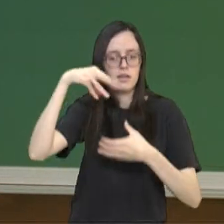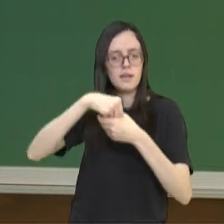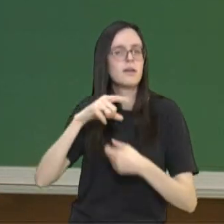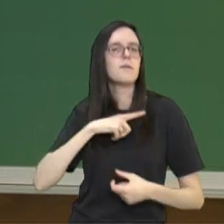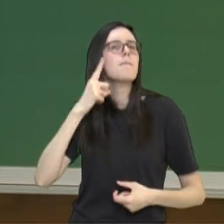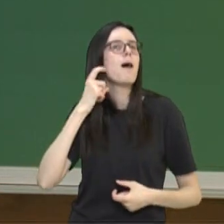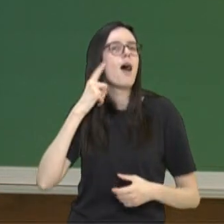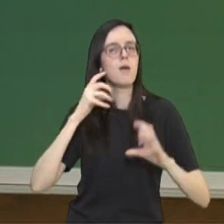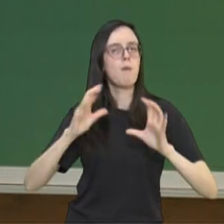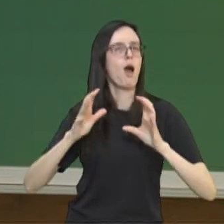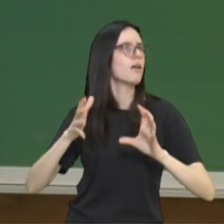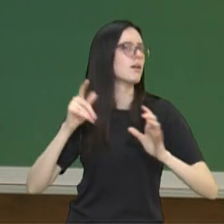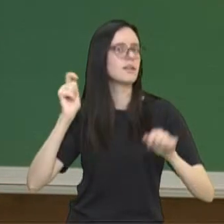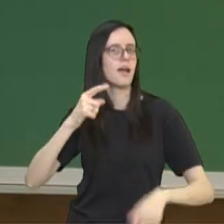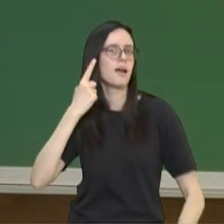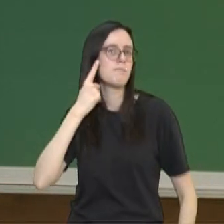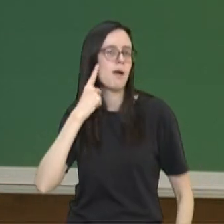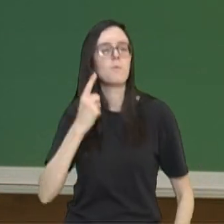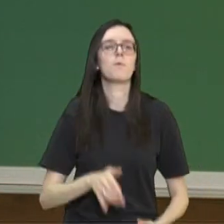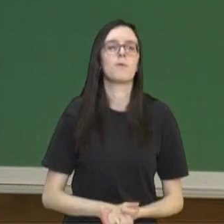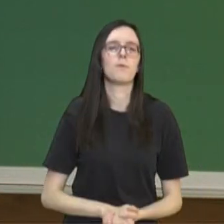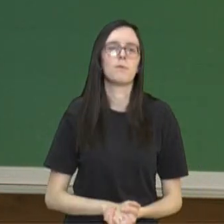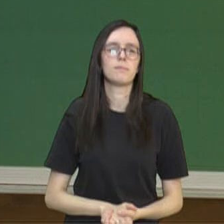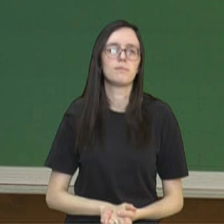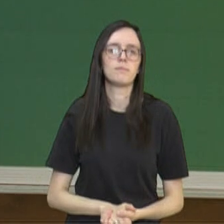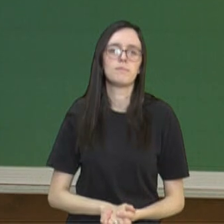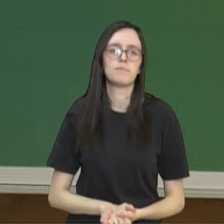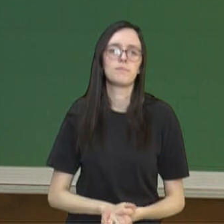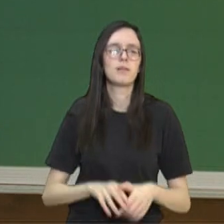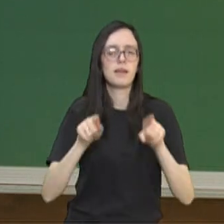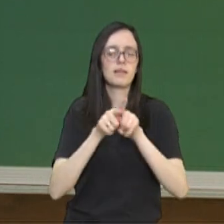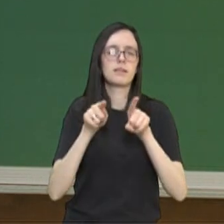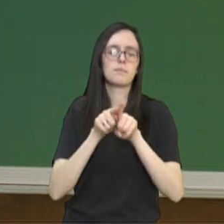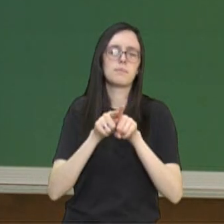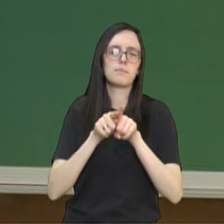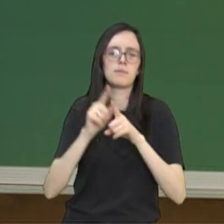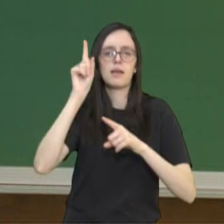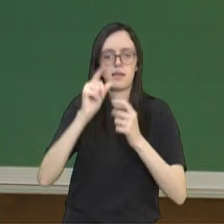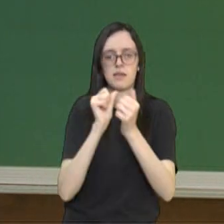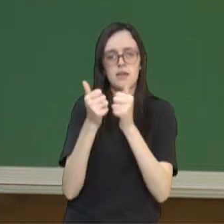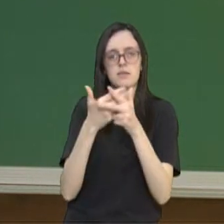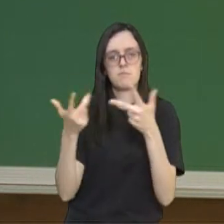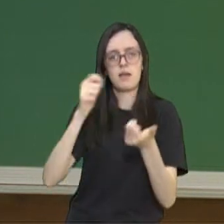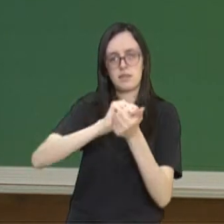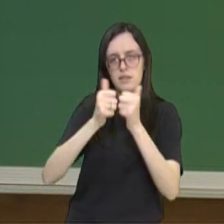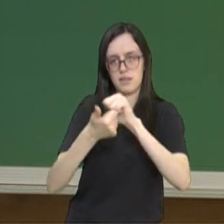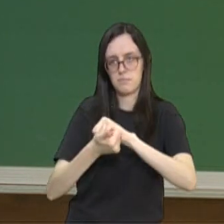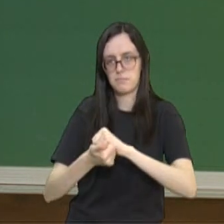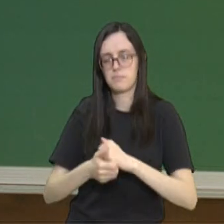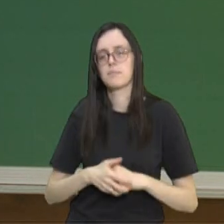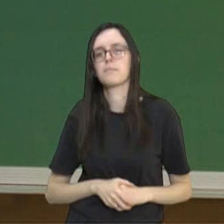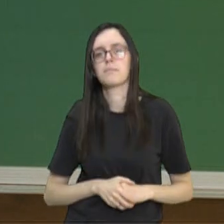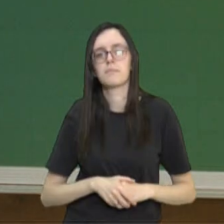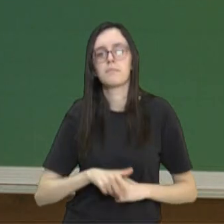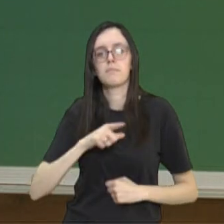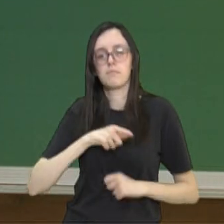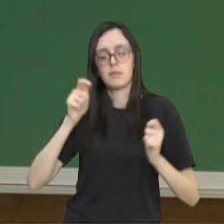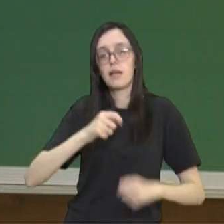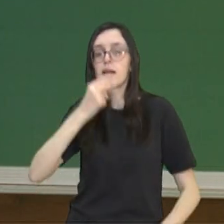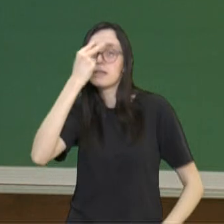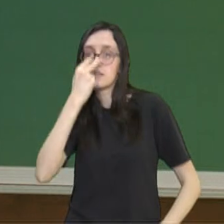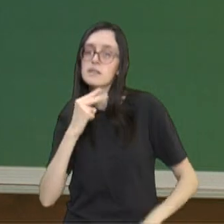dispõe de pouco tempo e essa questão das aulas virtuais, videoaulas, a gente tem feito o que é possível. Então,